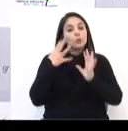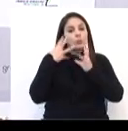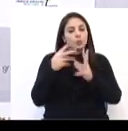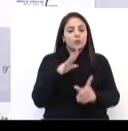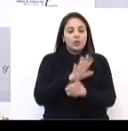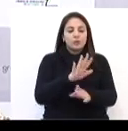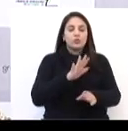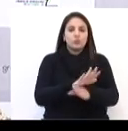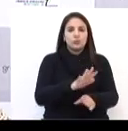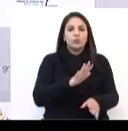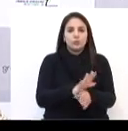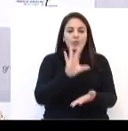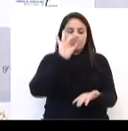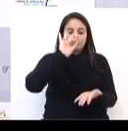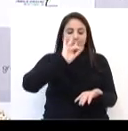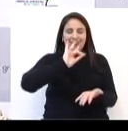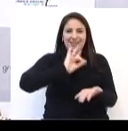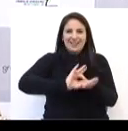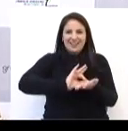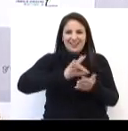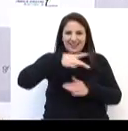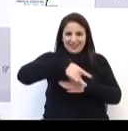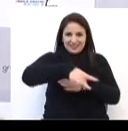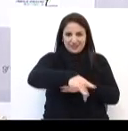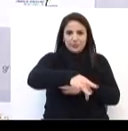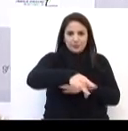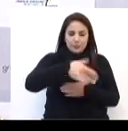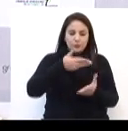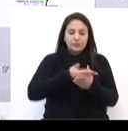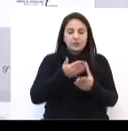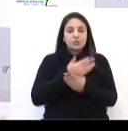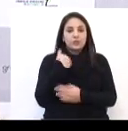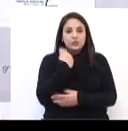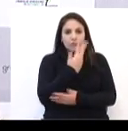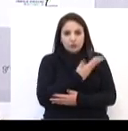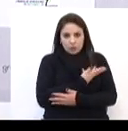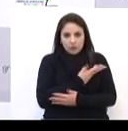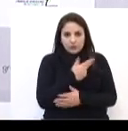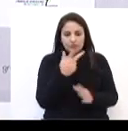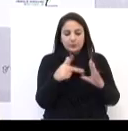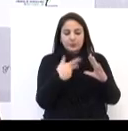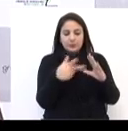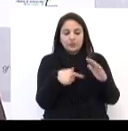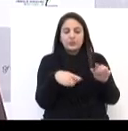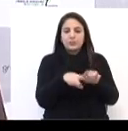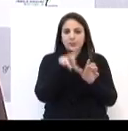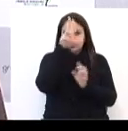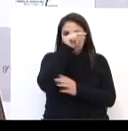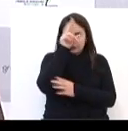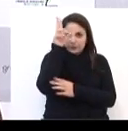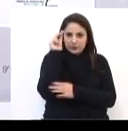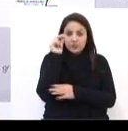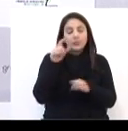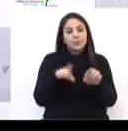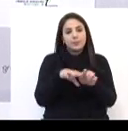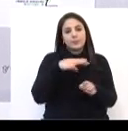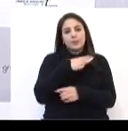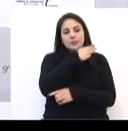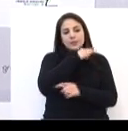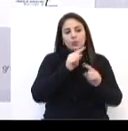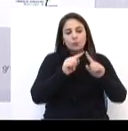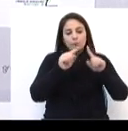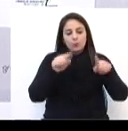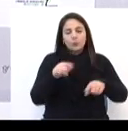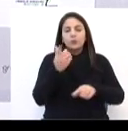vai ajudar a anexar o processo e tanto nós, legislativo, como executivo e como o próprio Ministério